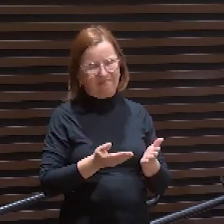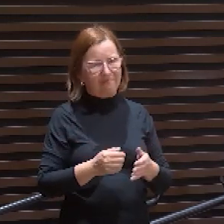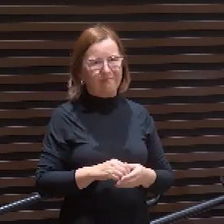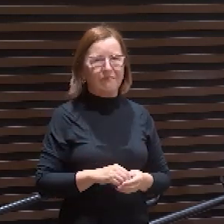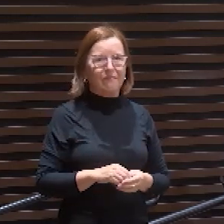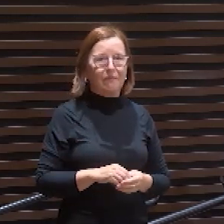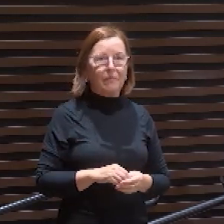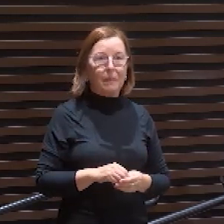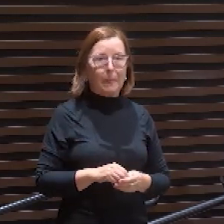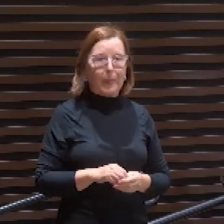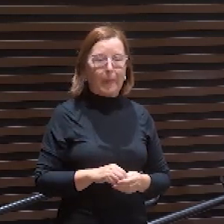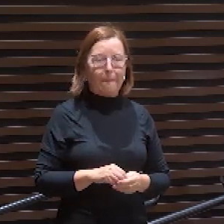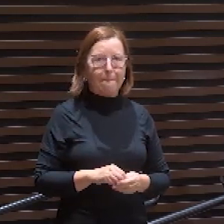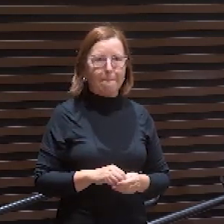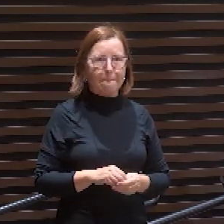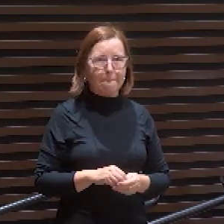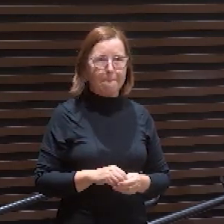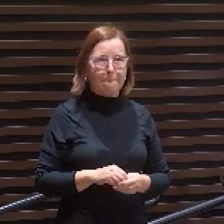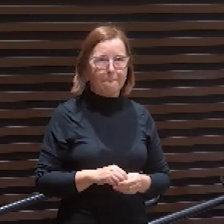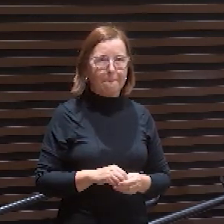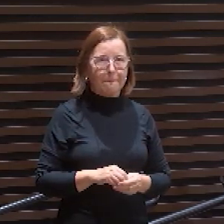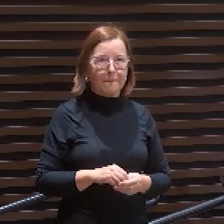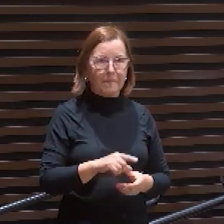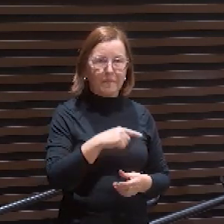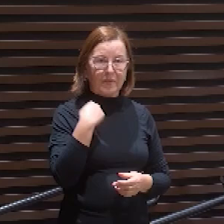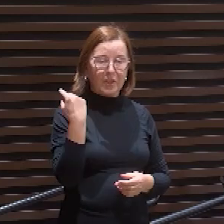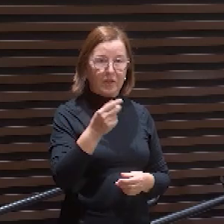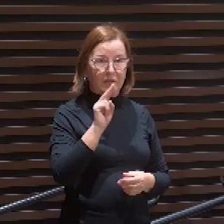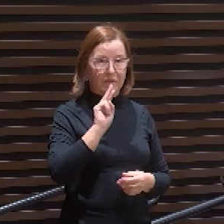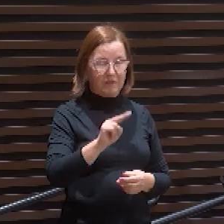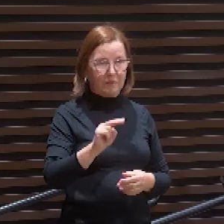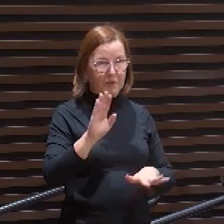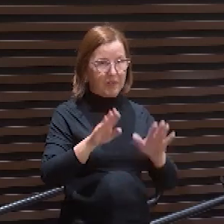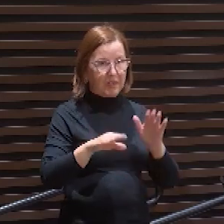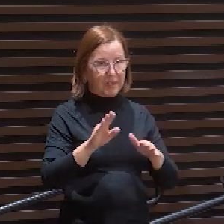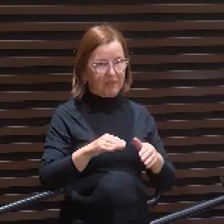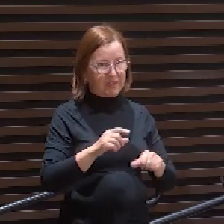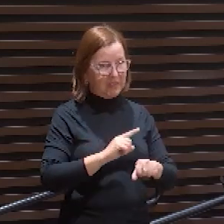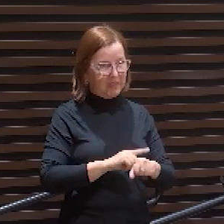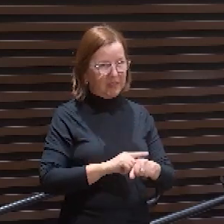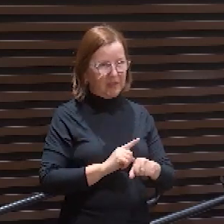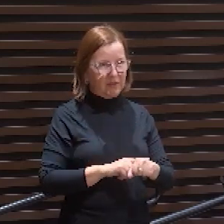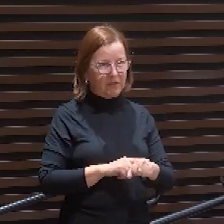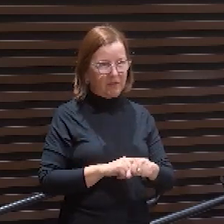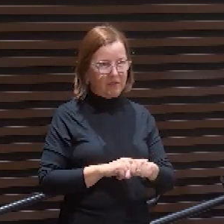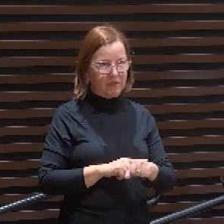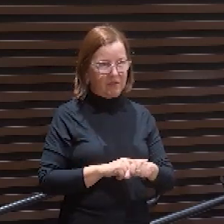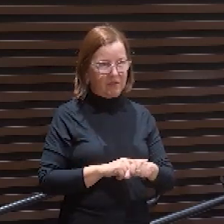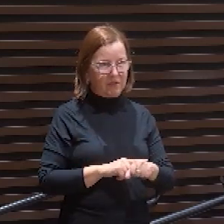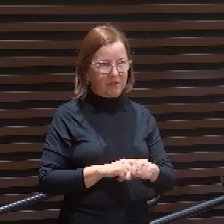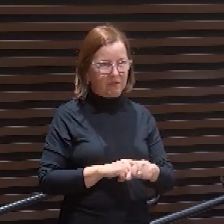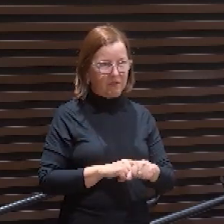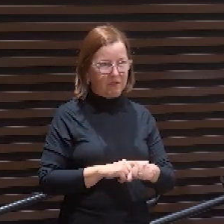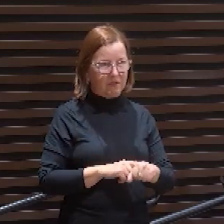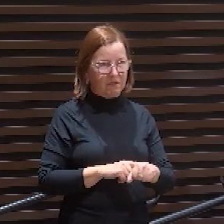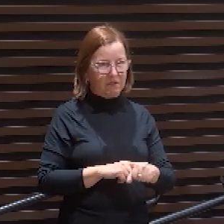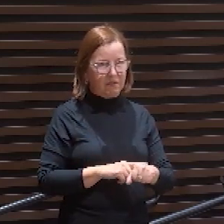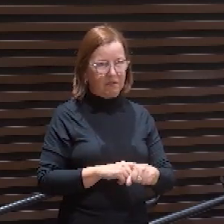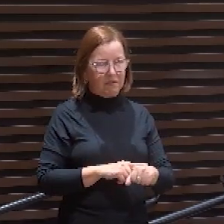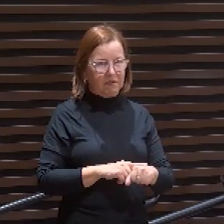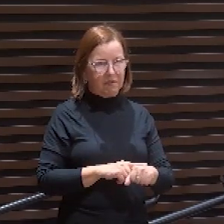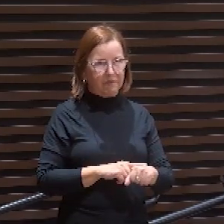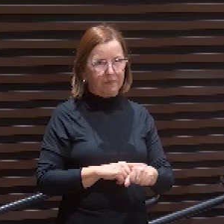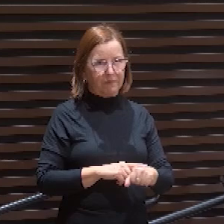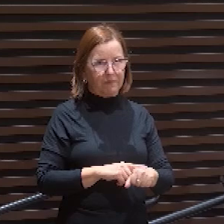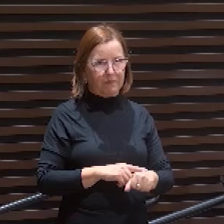Nós vimos que às vezes, na hora do sufoco, levar